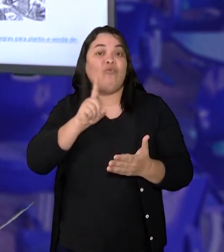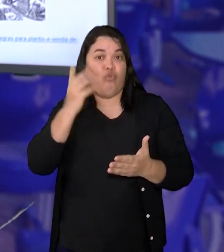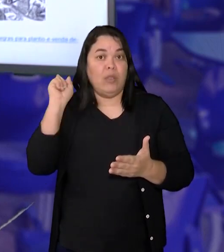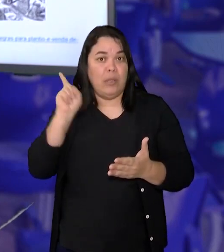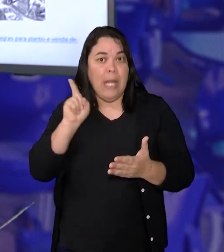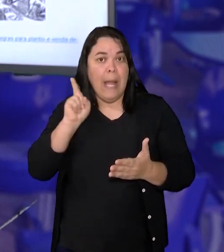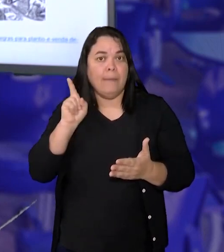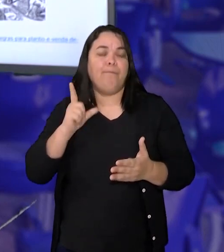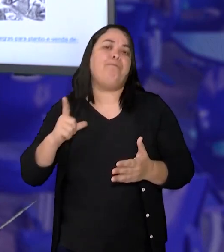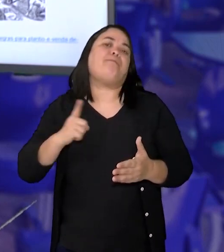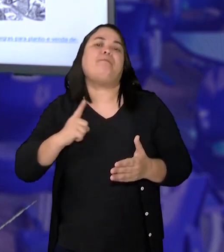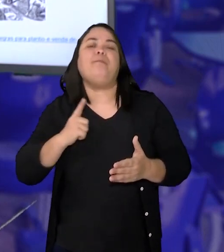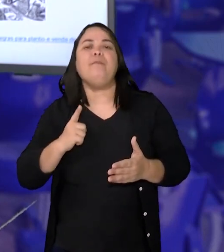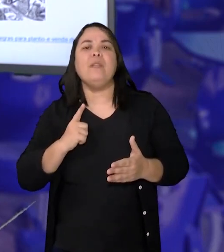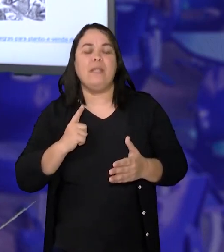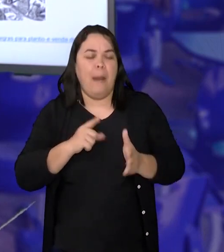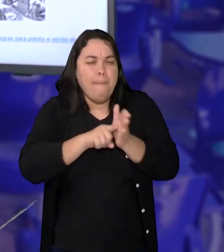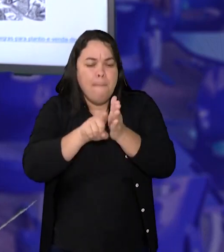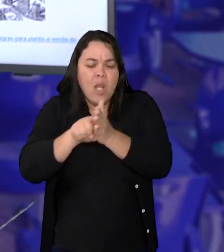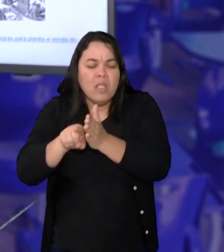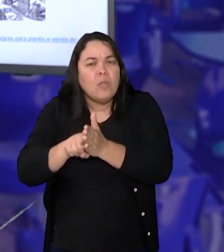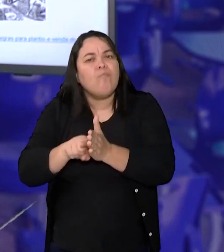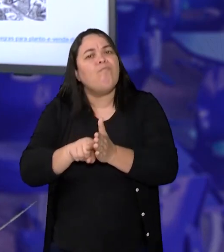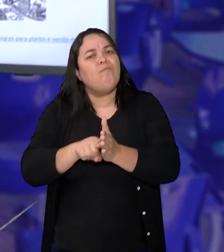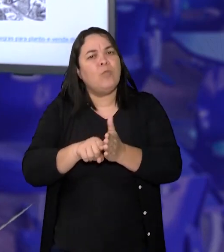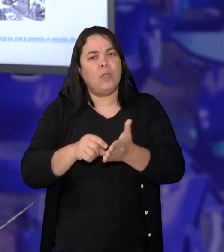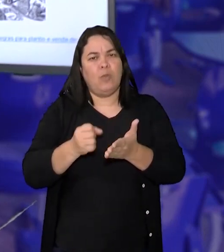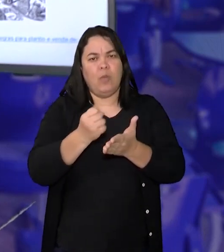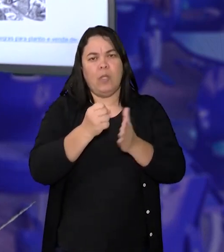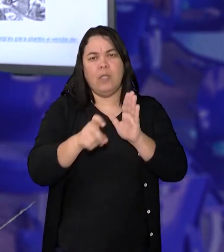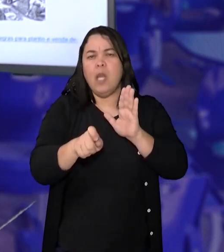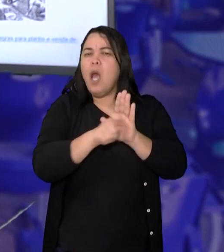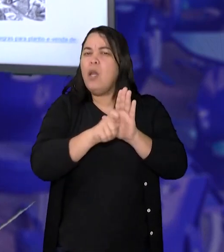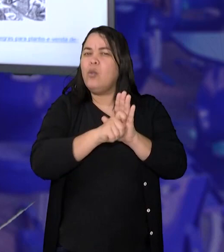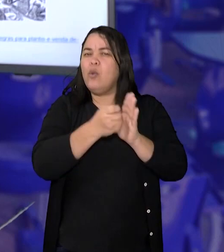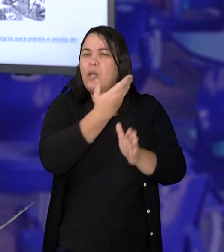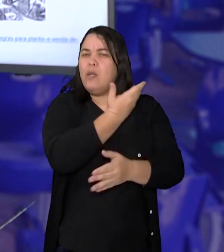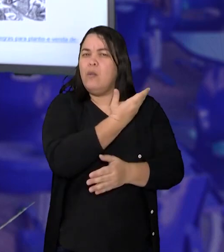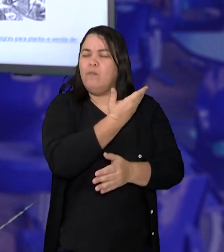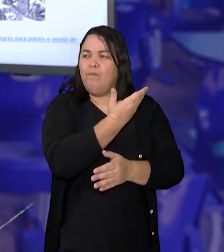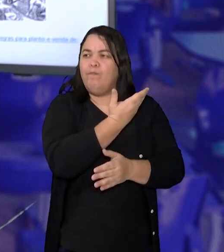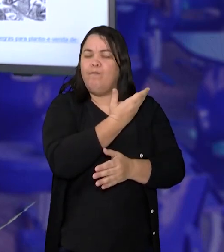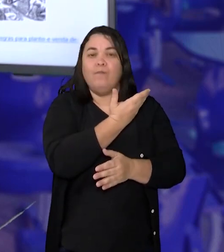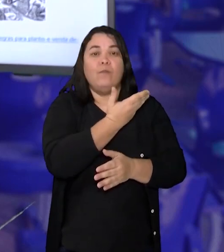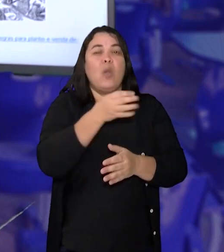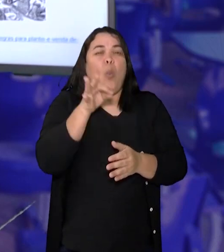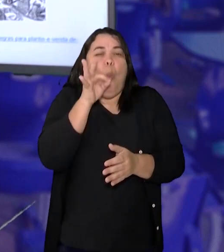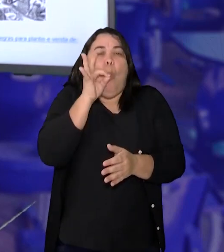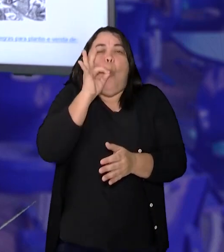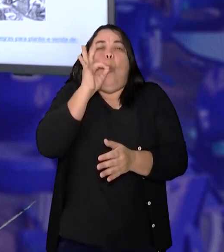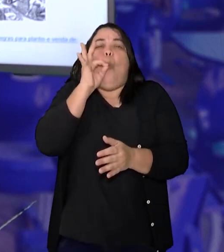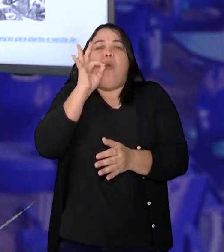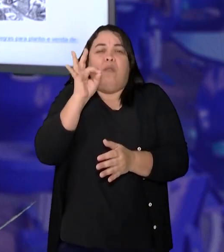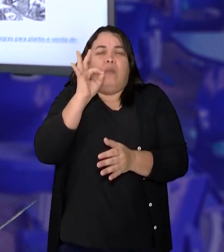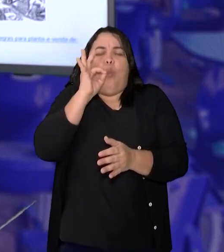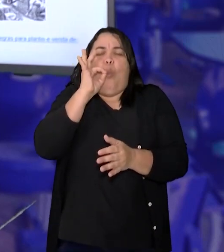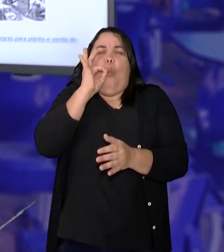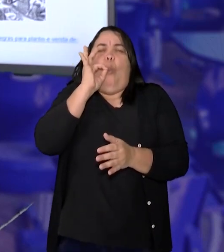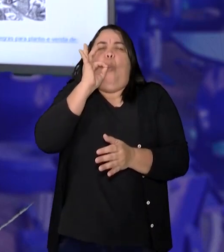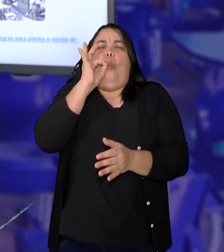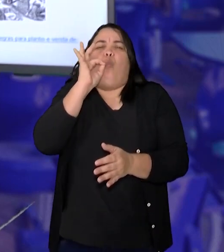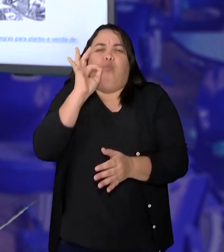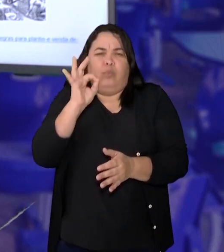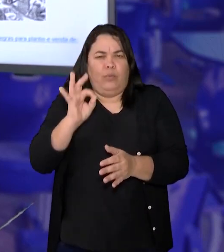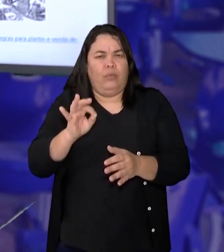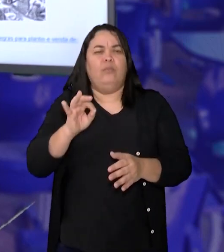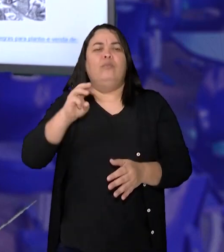Unidos, tendo cada vez mais a pesquisa com essa droga daqui, que é a cannabis sativa, também conhecida